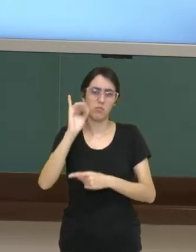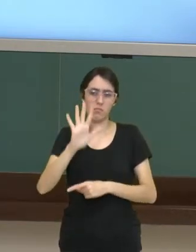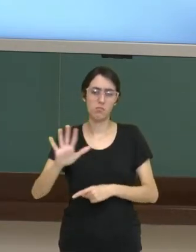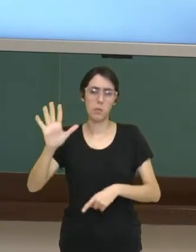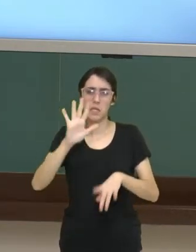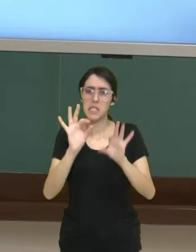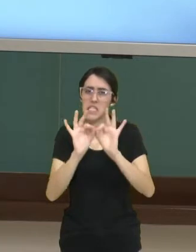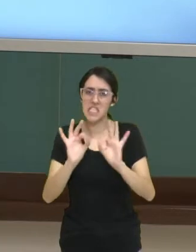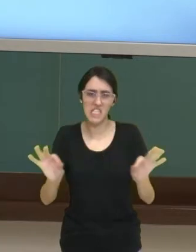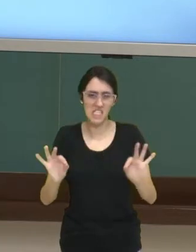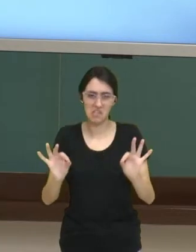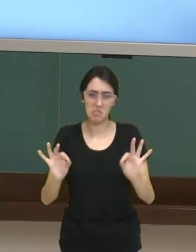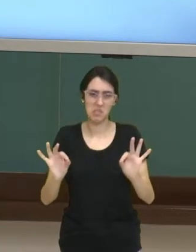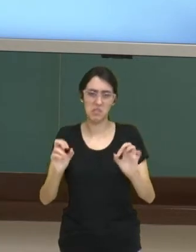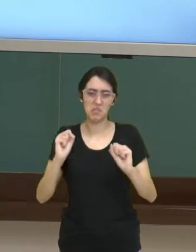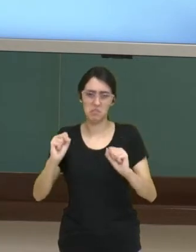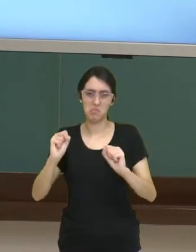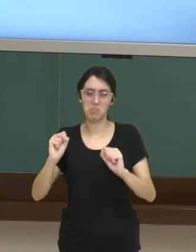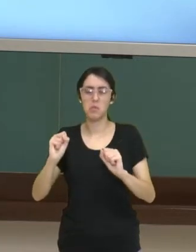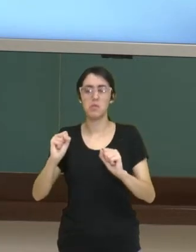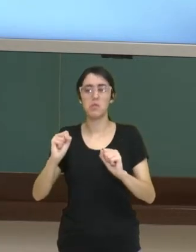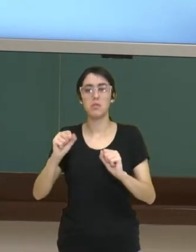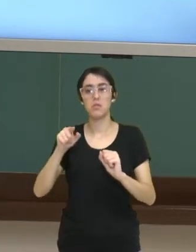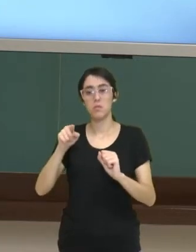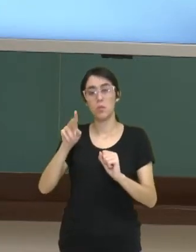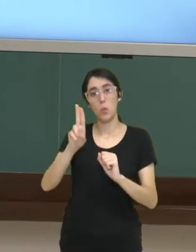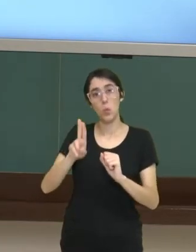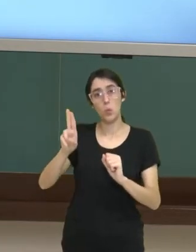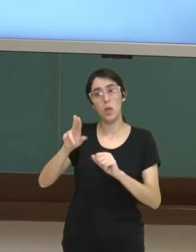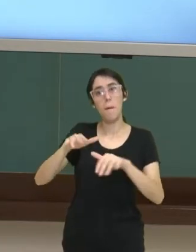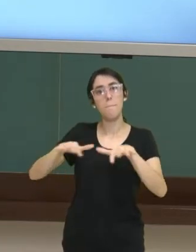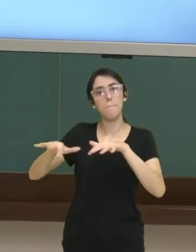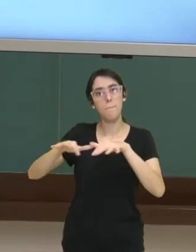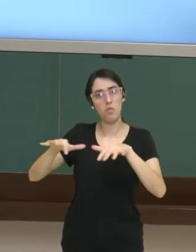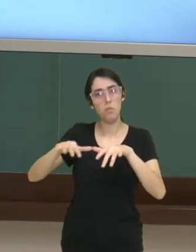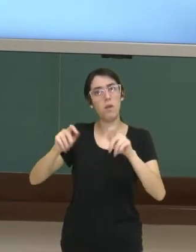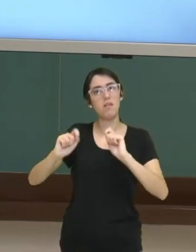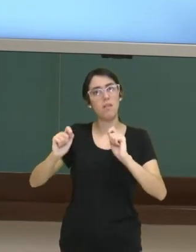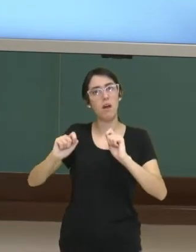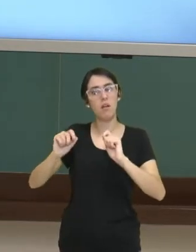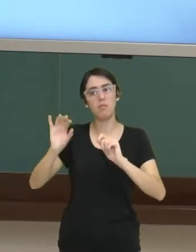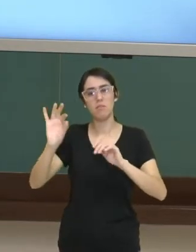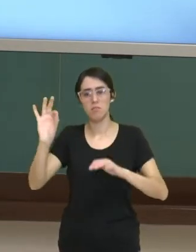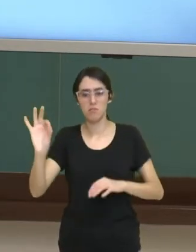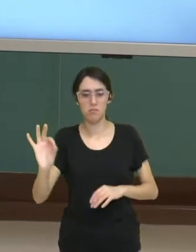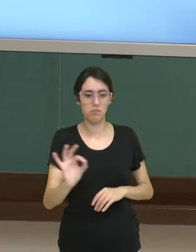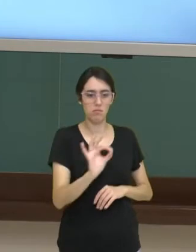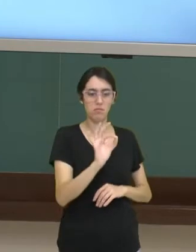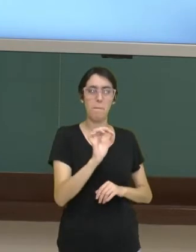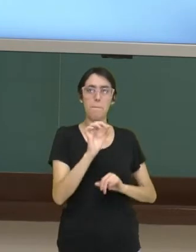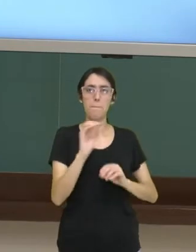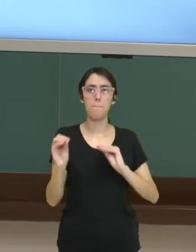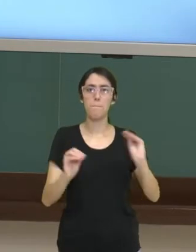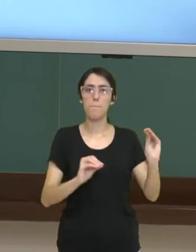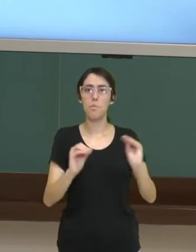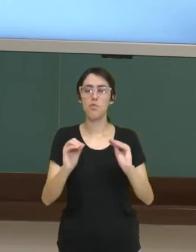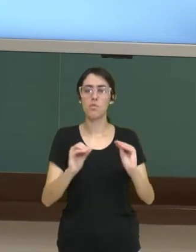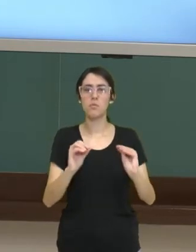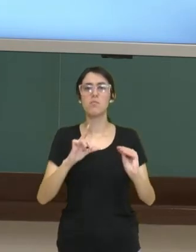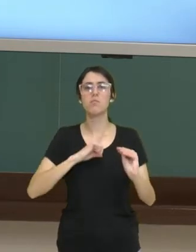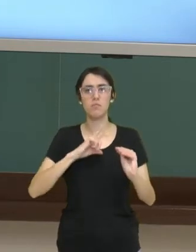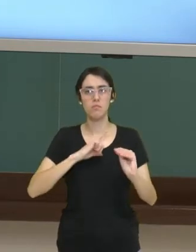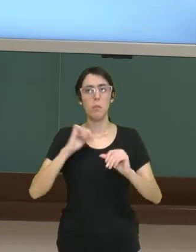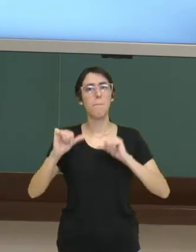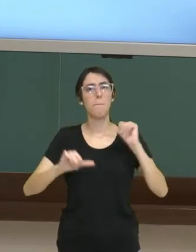retângulo eu posso fazer ele se movimentar. Na hora que ele se movimenta dentro do plano cartesiano, o que vai acontecer? Ele vai mudando